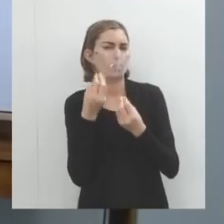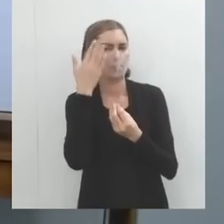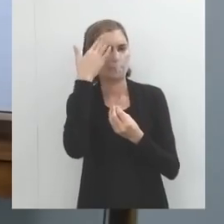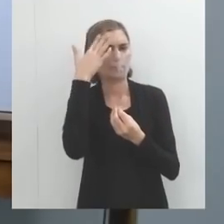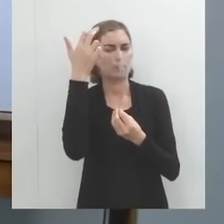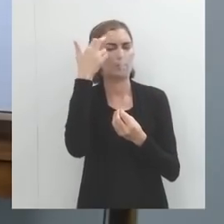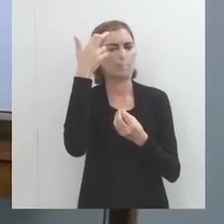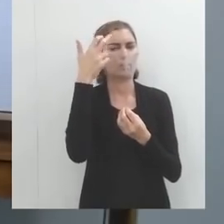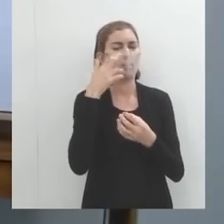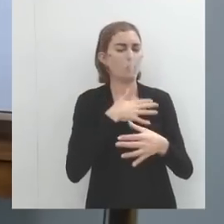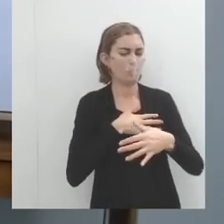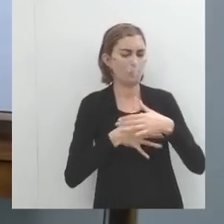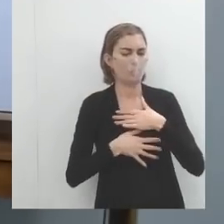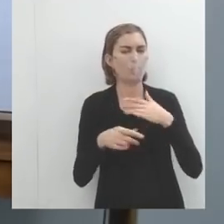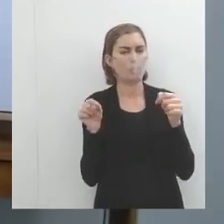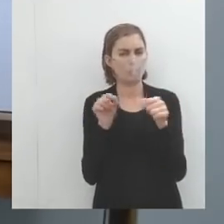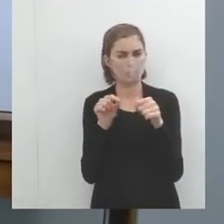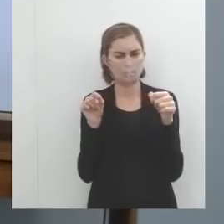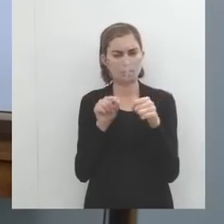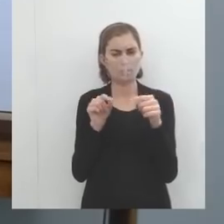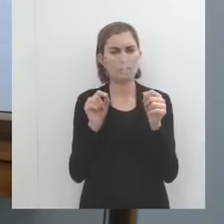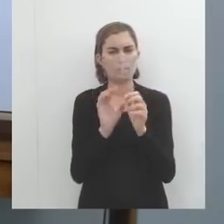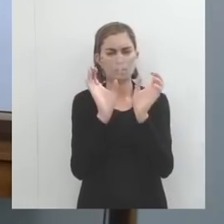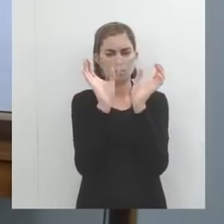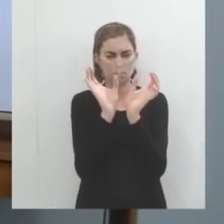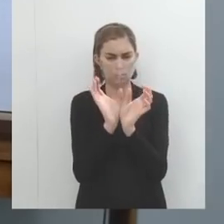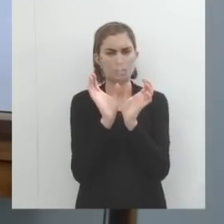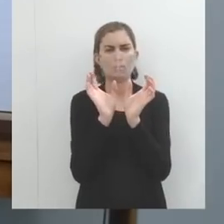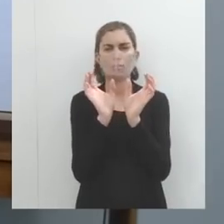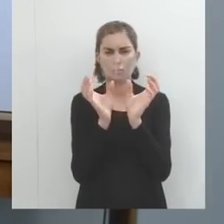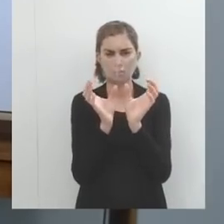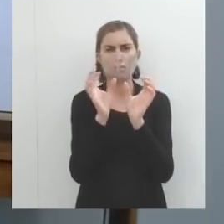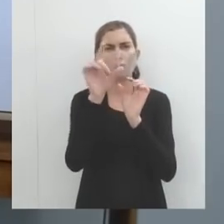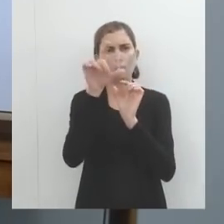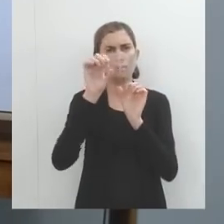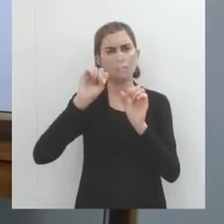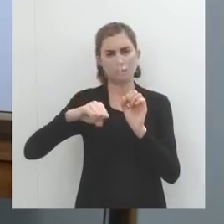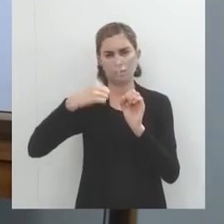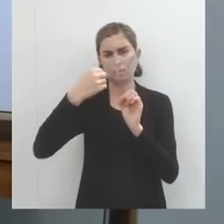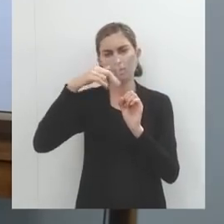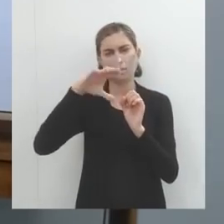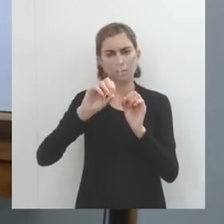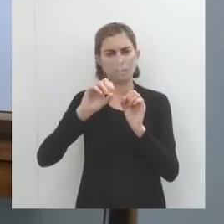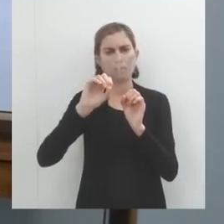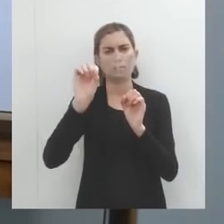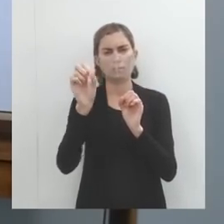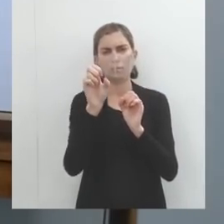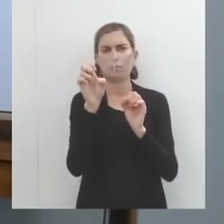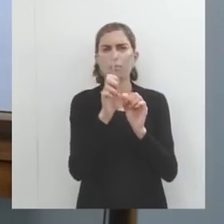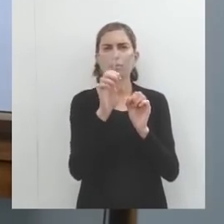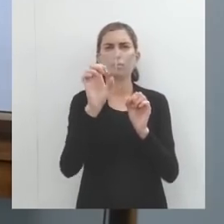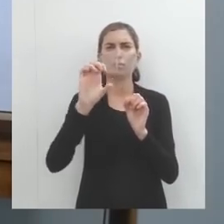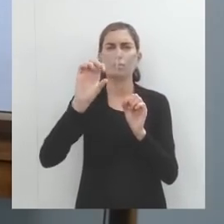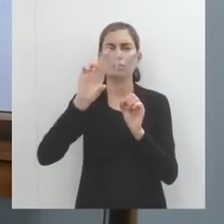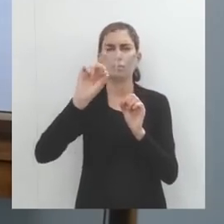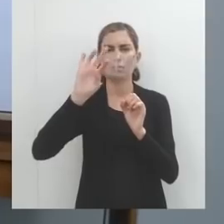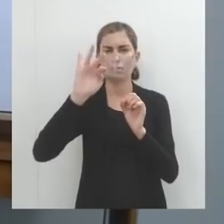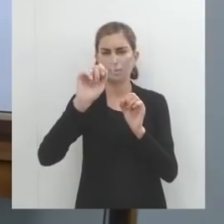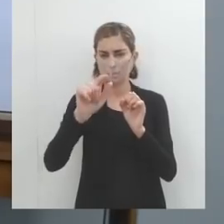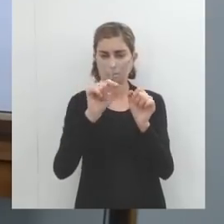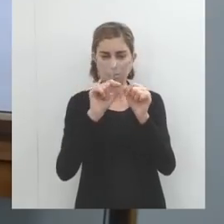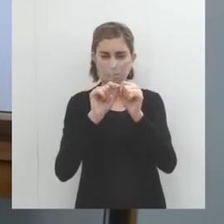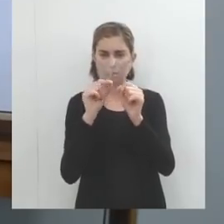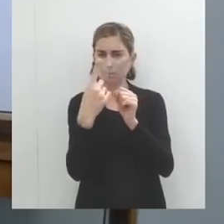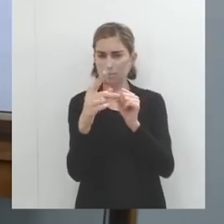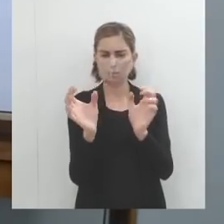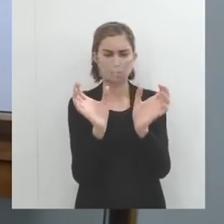o corpo produziu um saco, tá? Que é chamado de saco escrotal. E é esse saco que vai fazer com que os